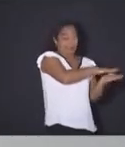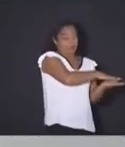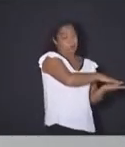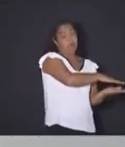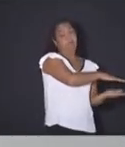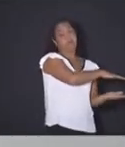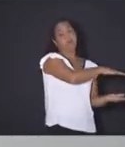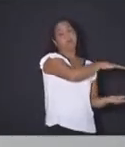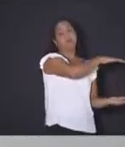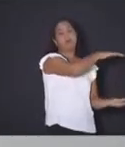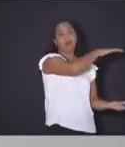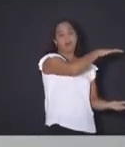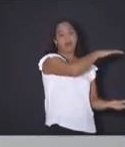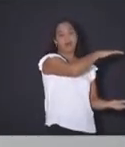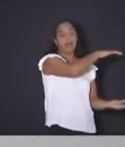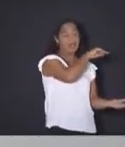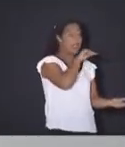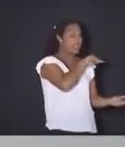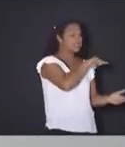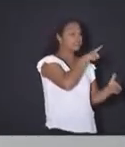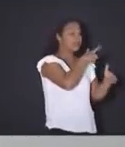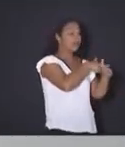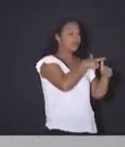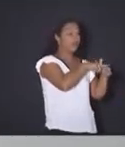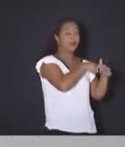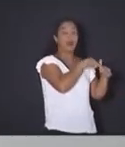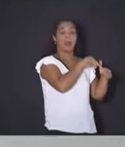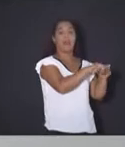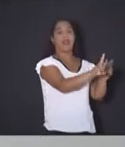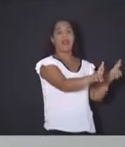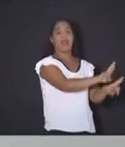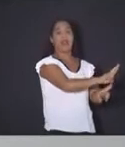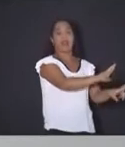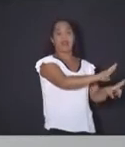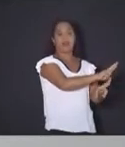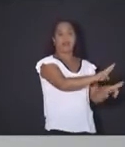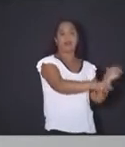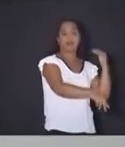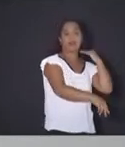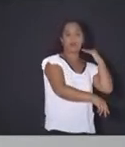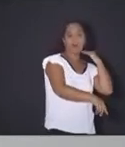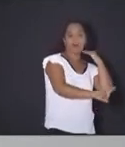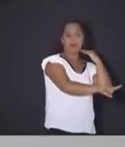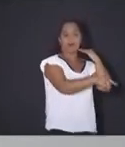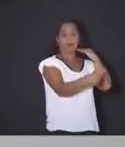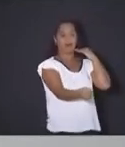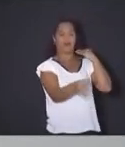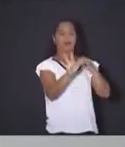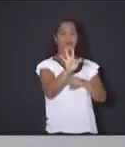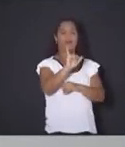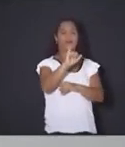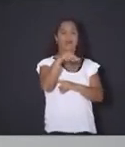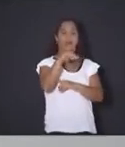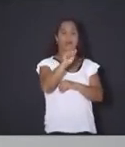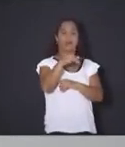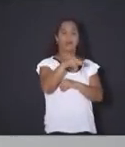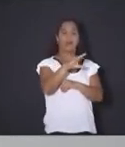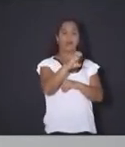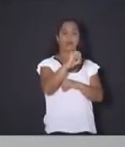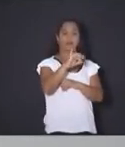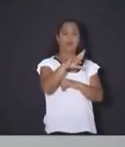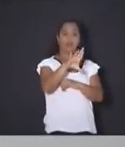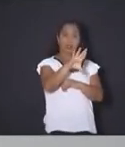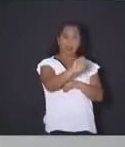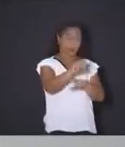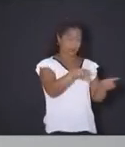transformou esse problema que era um problema da relação dos bancos e do setor financeiro com o governo transformou isso